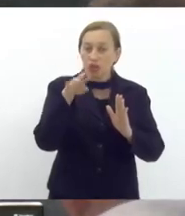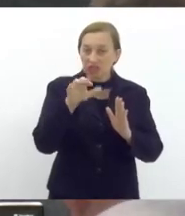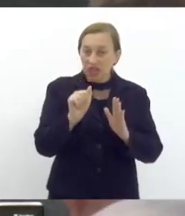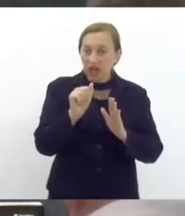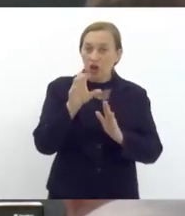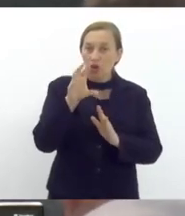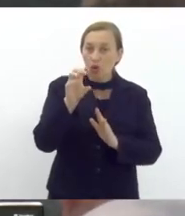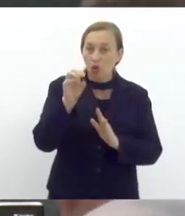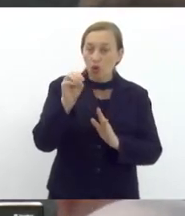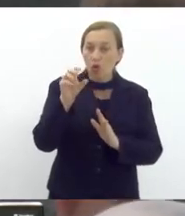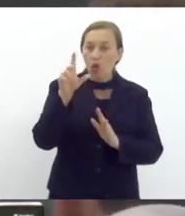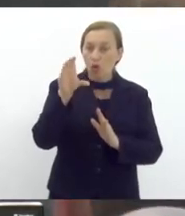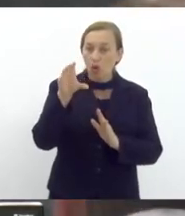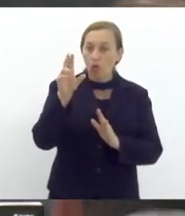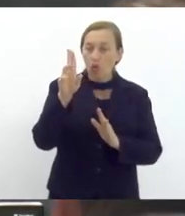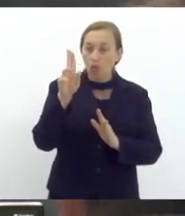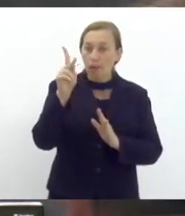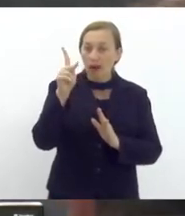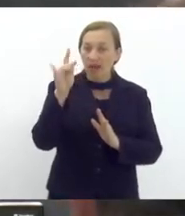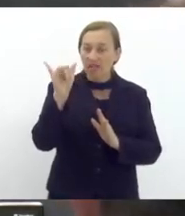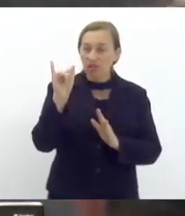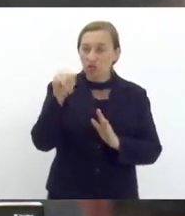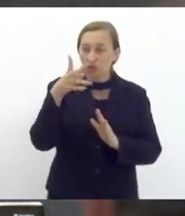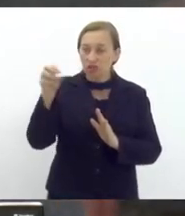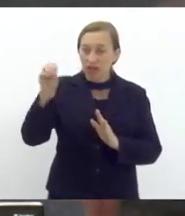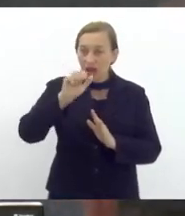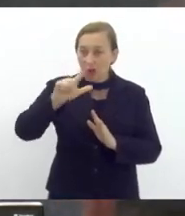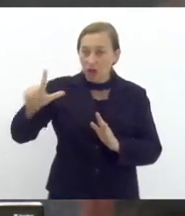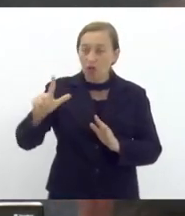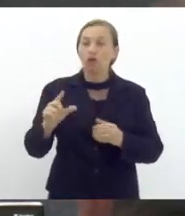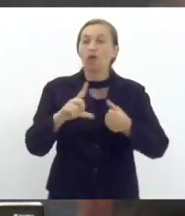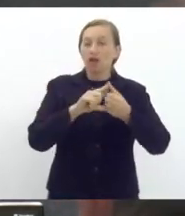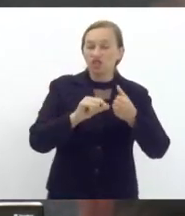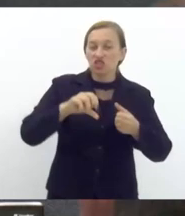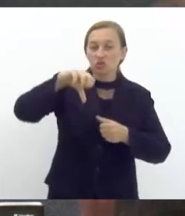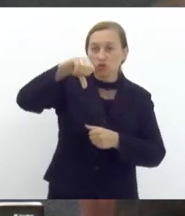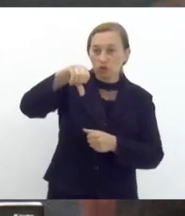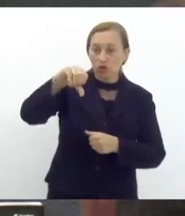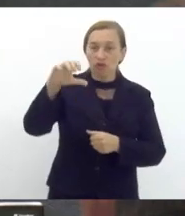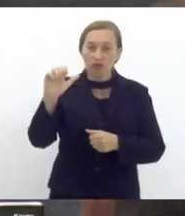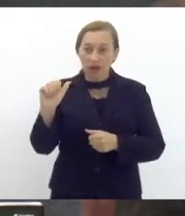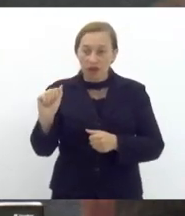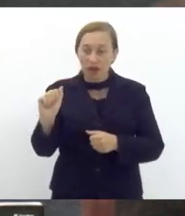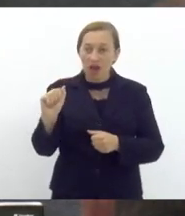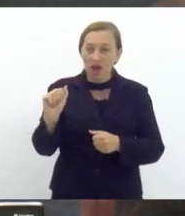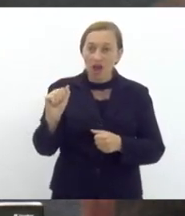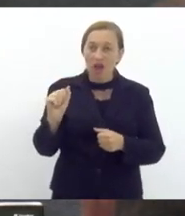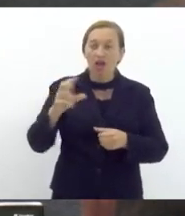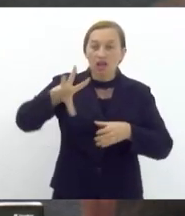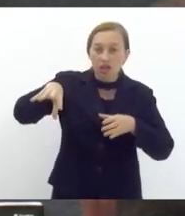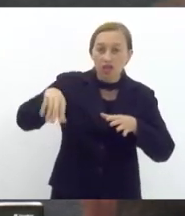Artigo 9 a incluir as pessoas com deficiência